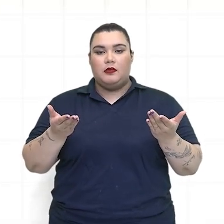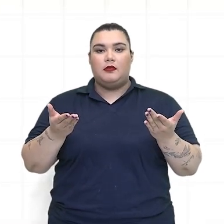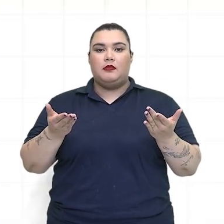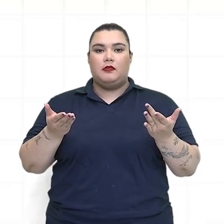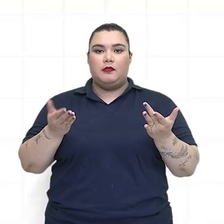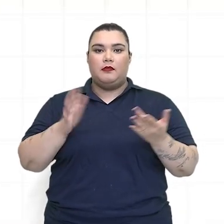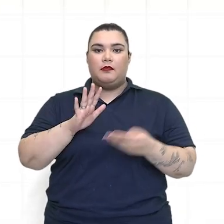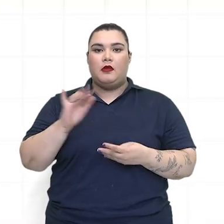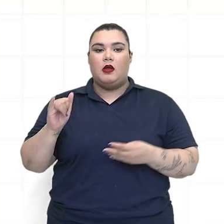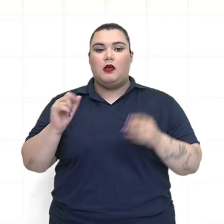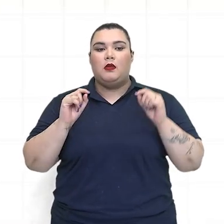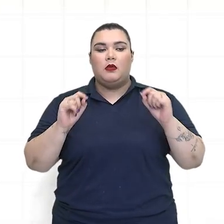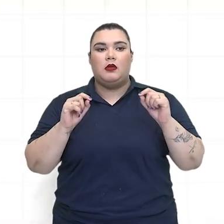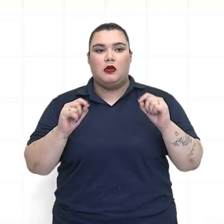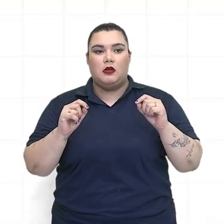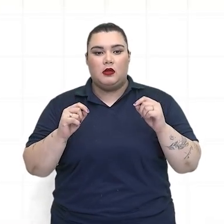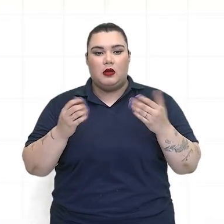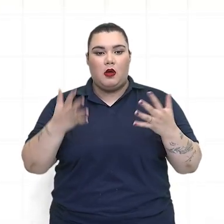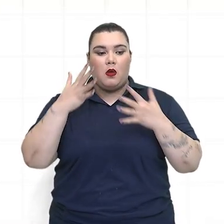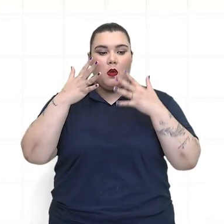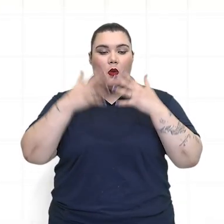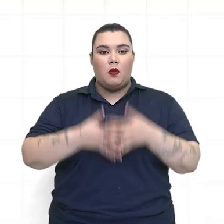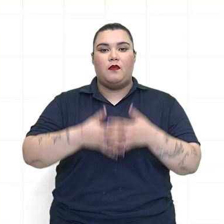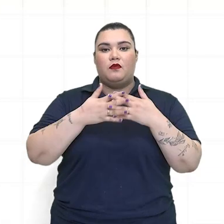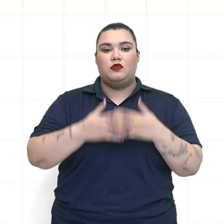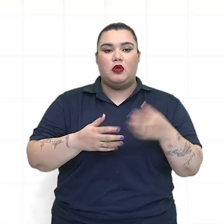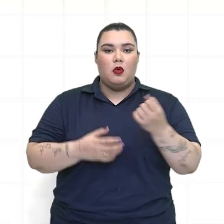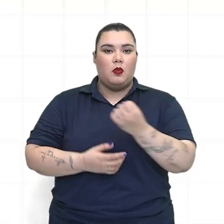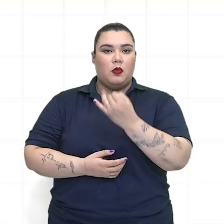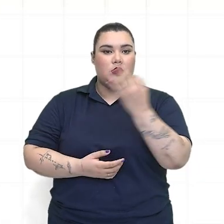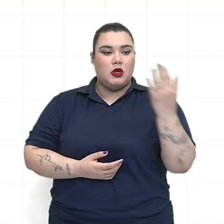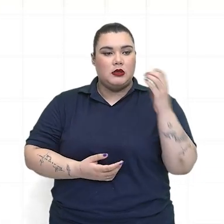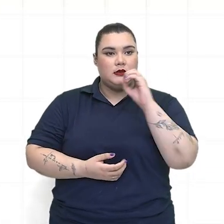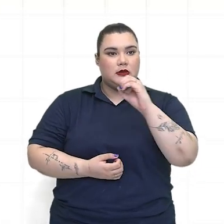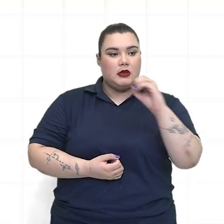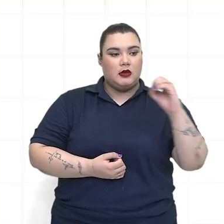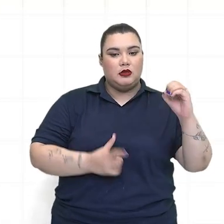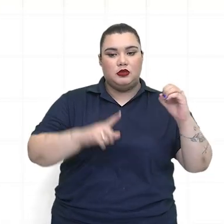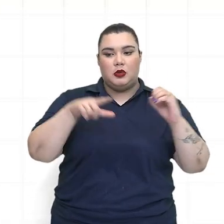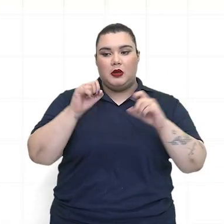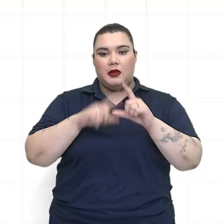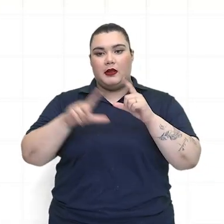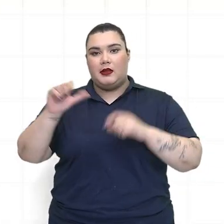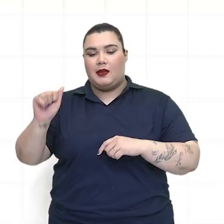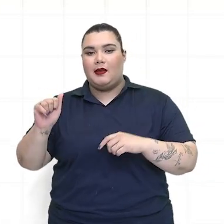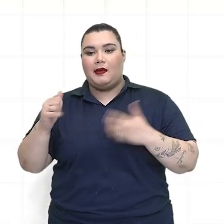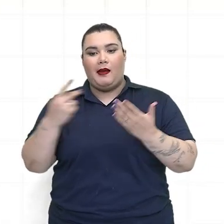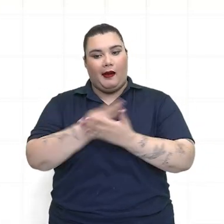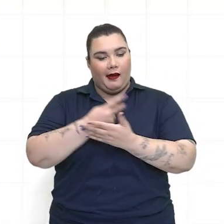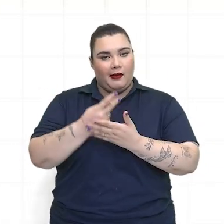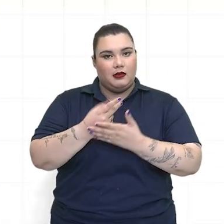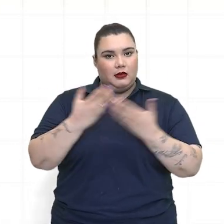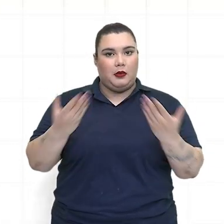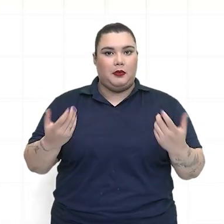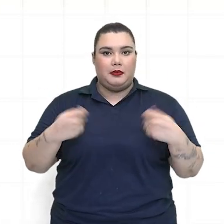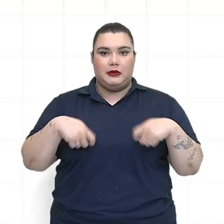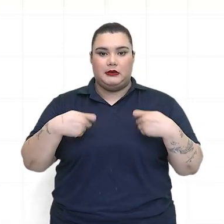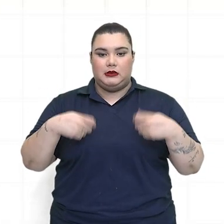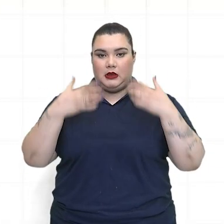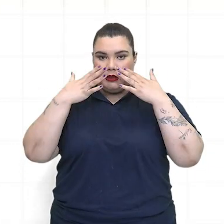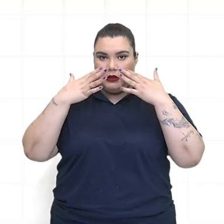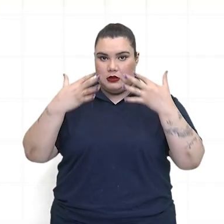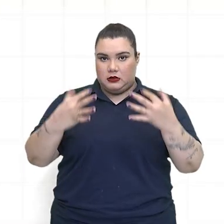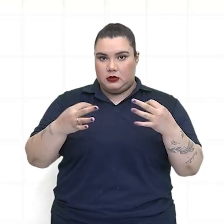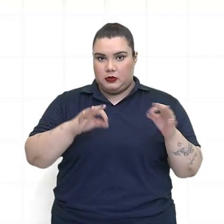né, ver aqui, se confunde com a quantidade de zeros e marca a letra A. Então, muita atenção nisso daqui,